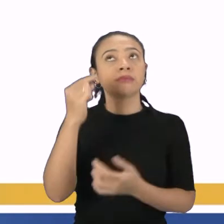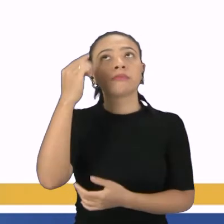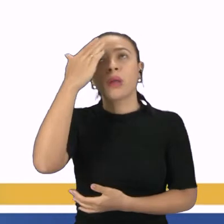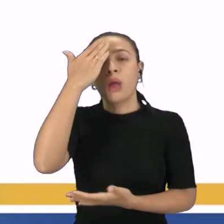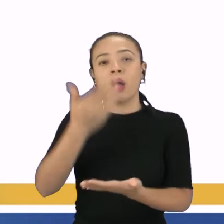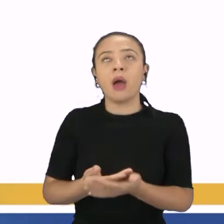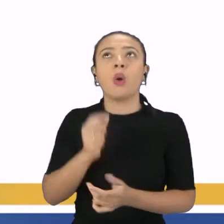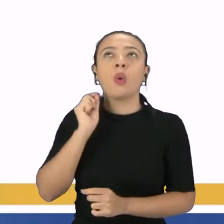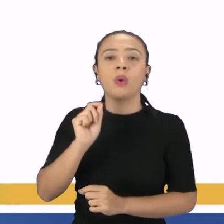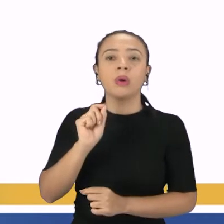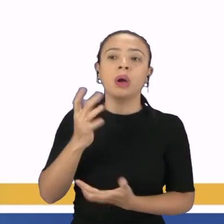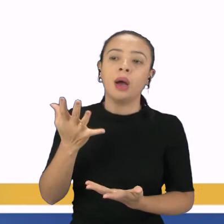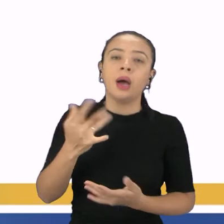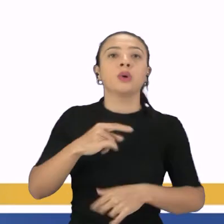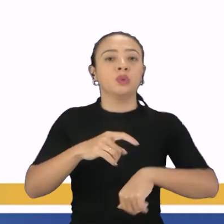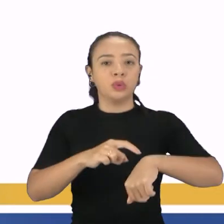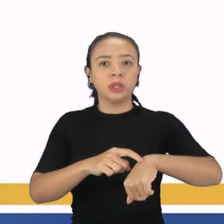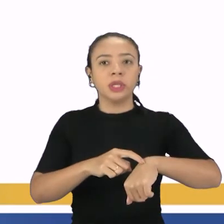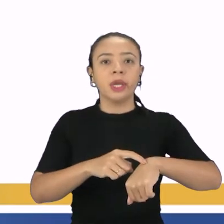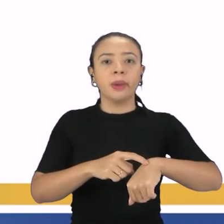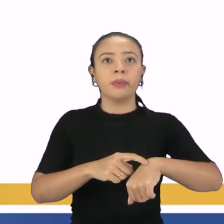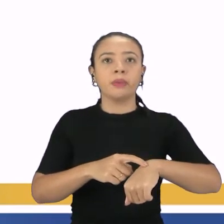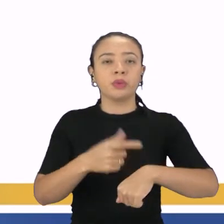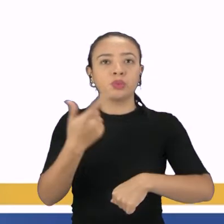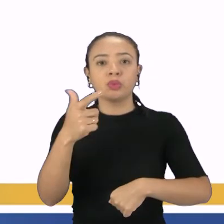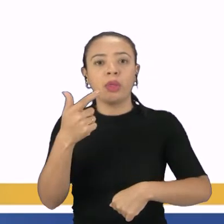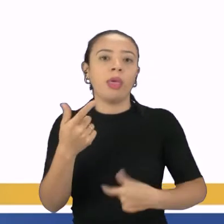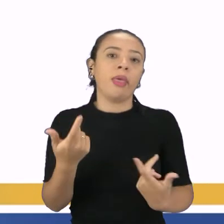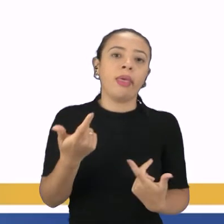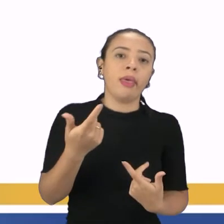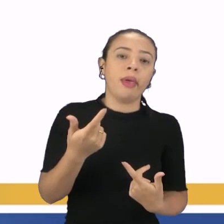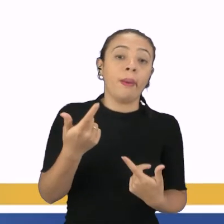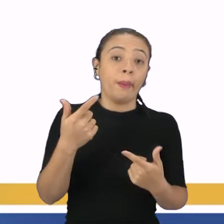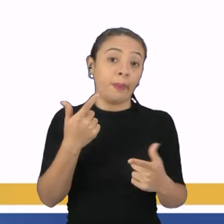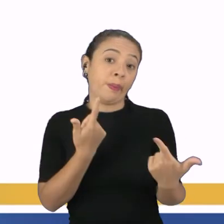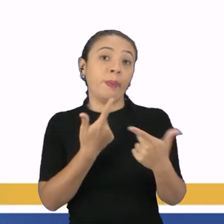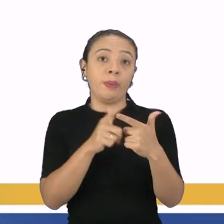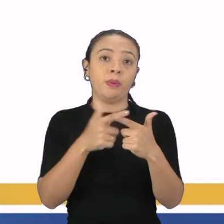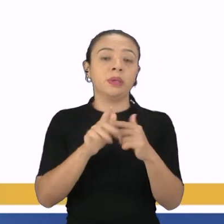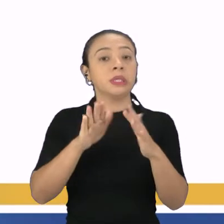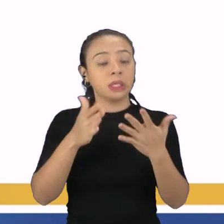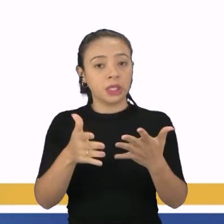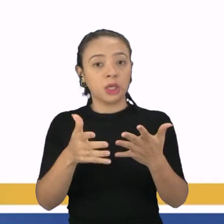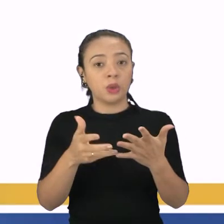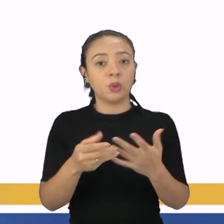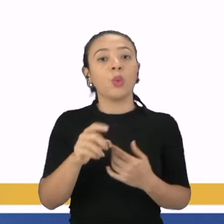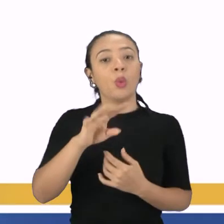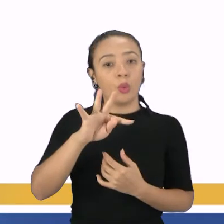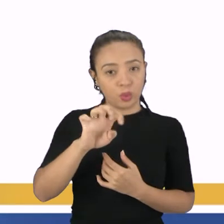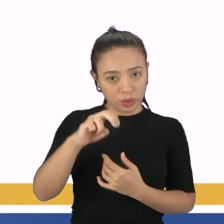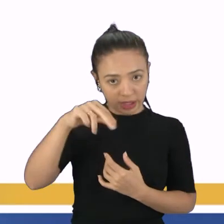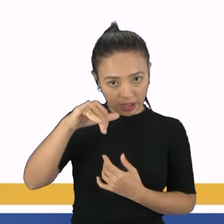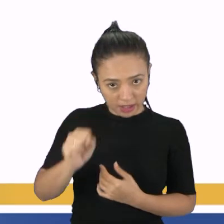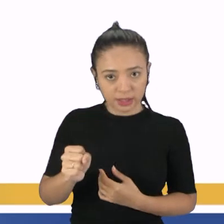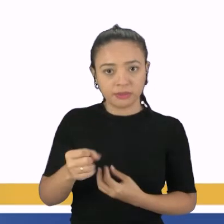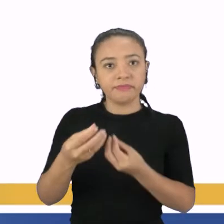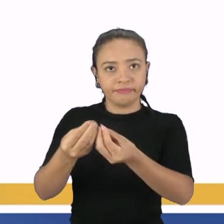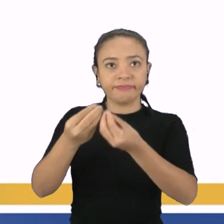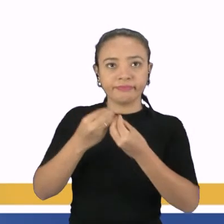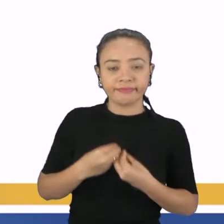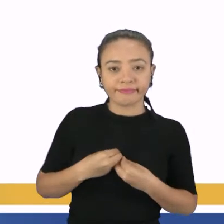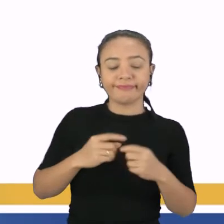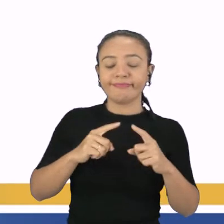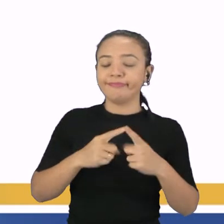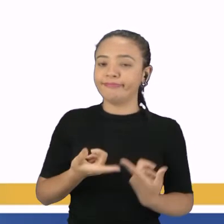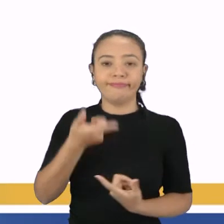tempo disponível não haveria grandes problemas e o tênis seria entregue a tempo. Duro engano.